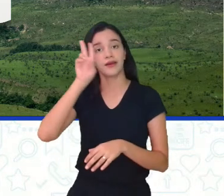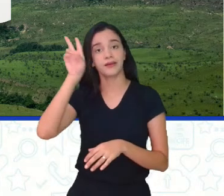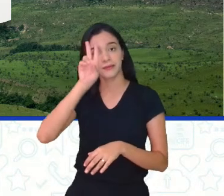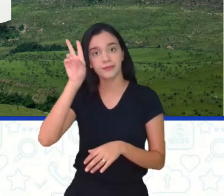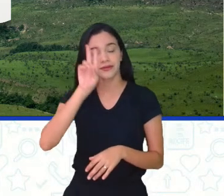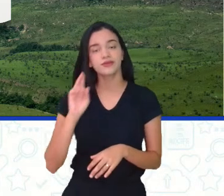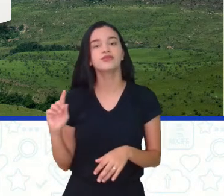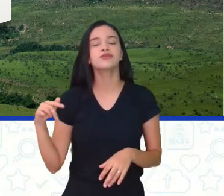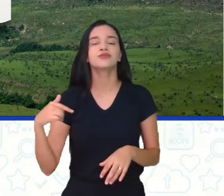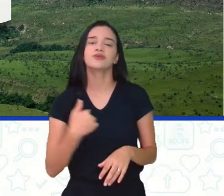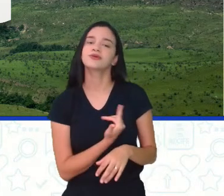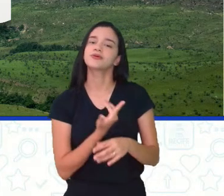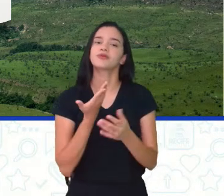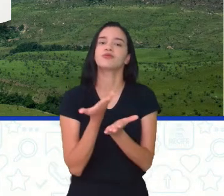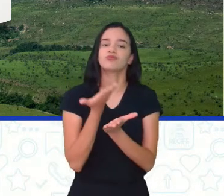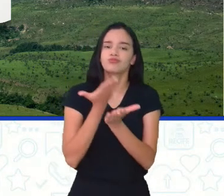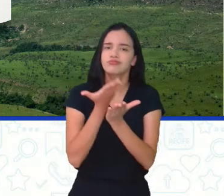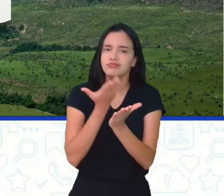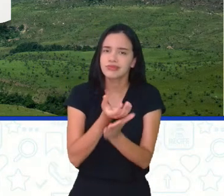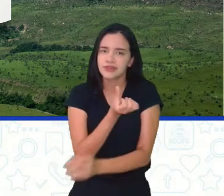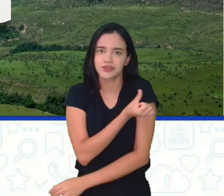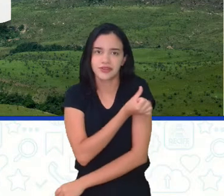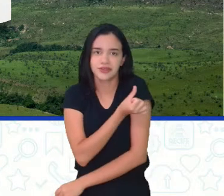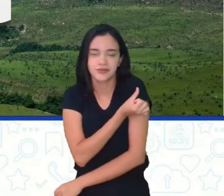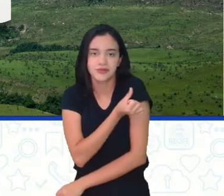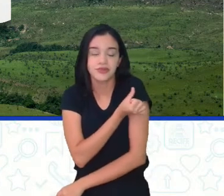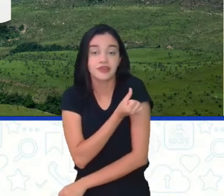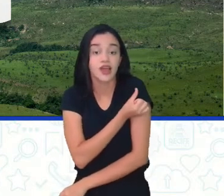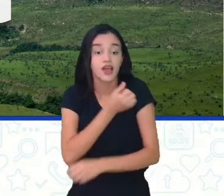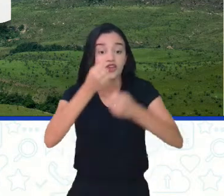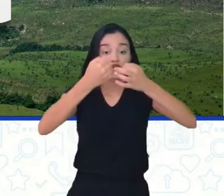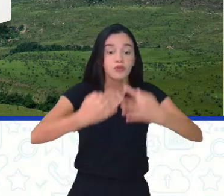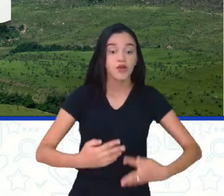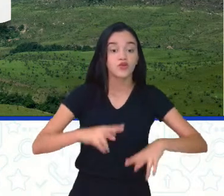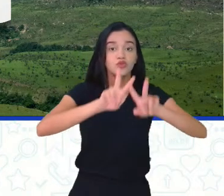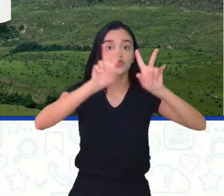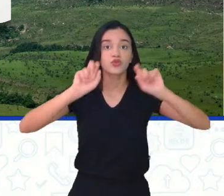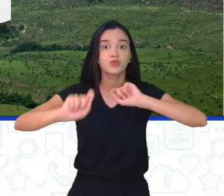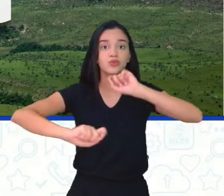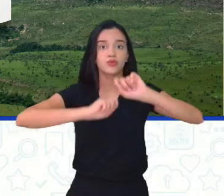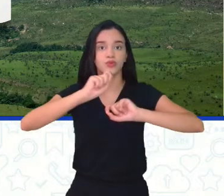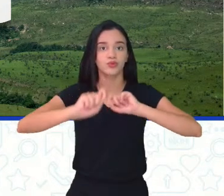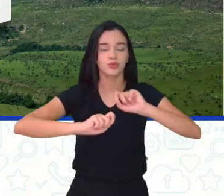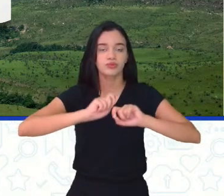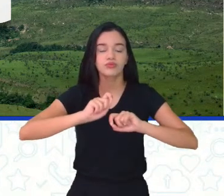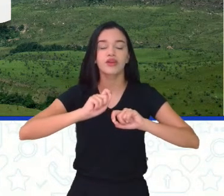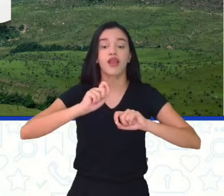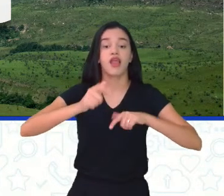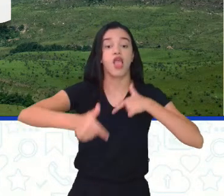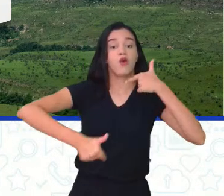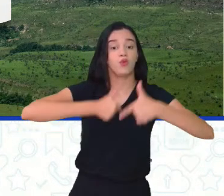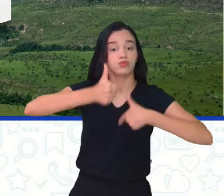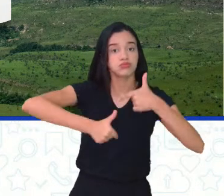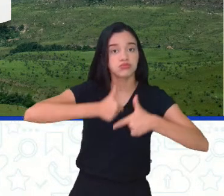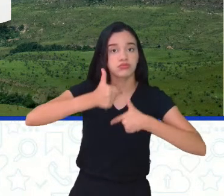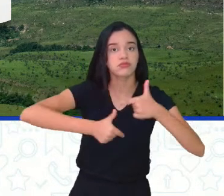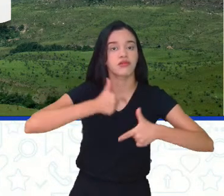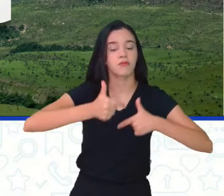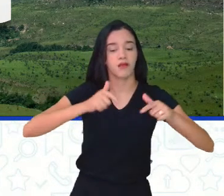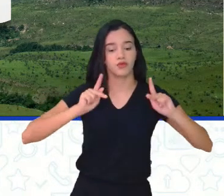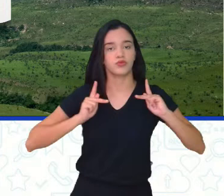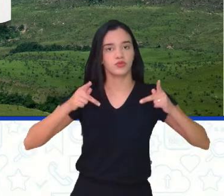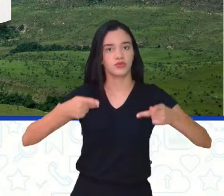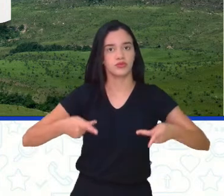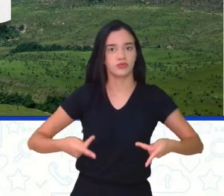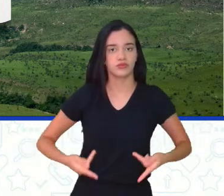gente fez uma aula aqui, sexto ano, e falamos sobre a questão que, do trabalho, o ser humano, através do